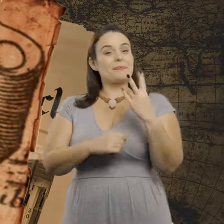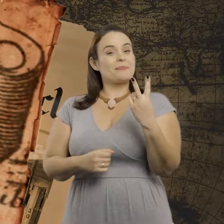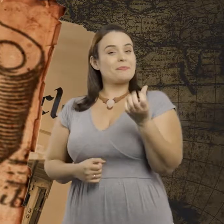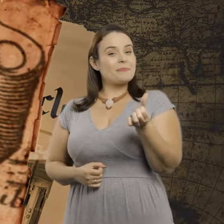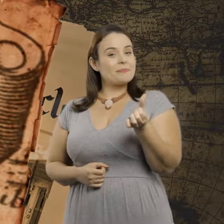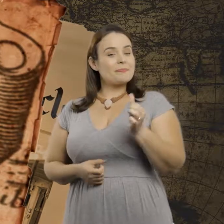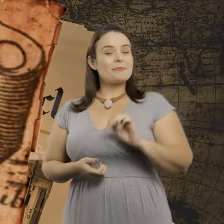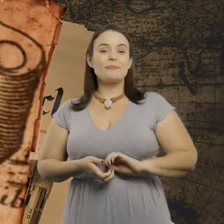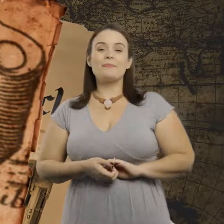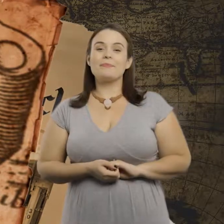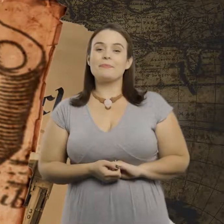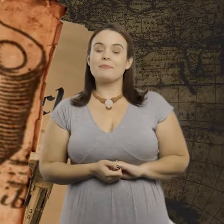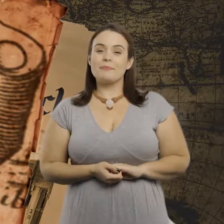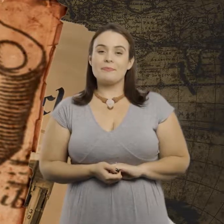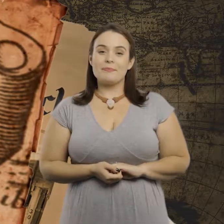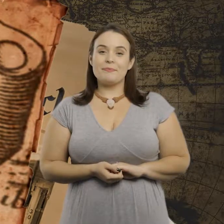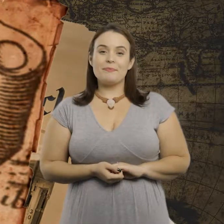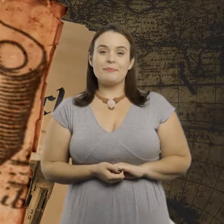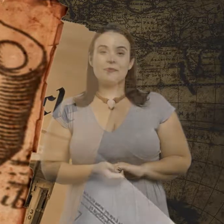Capítulo 26.